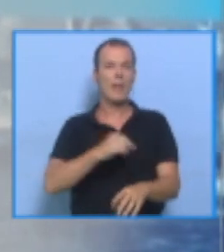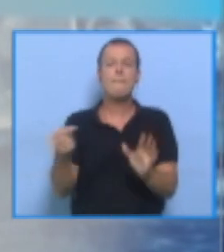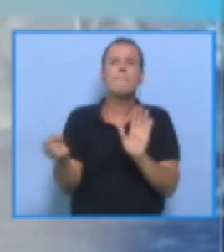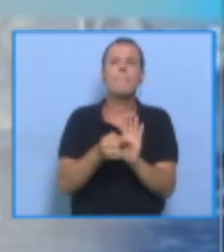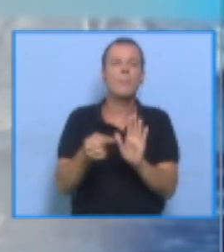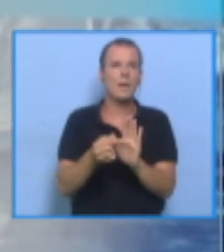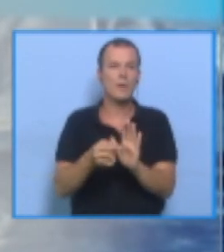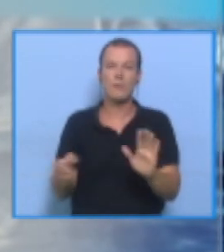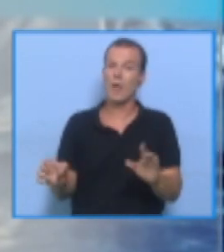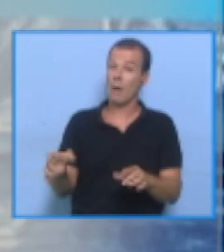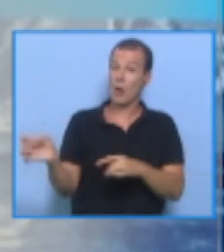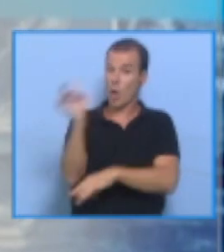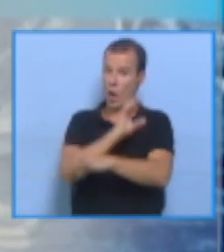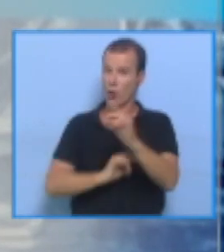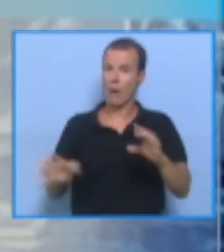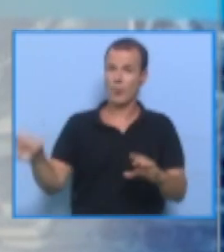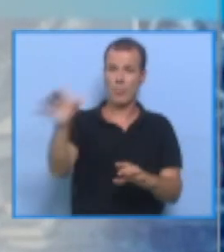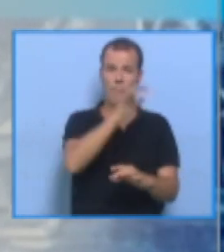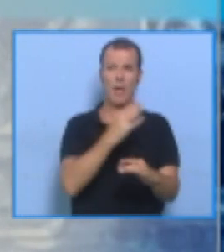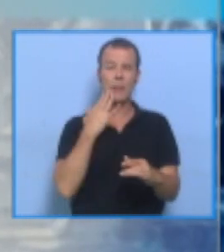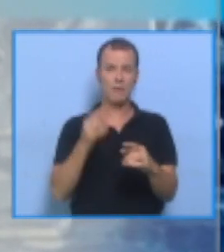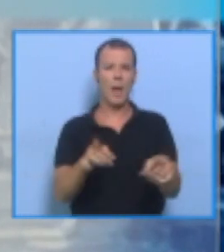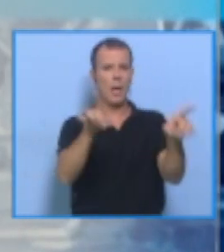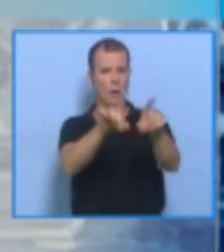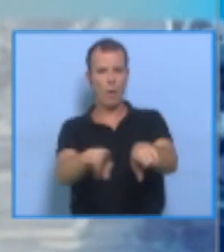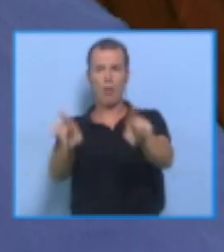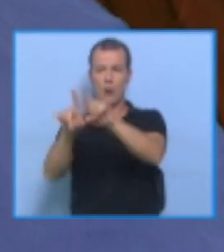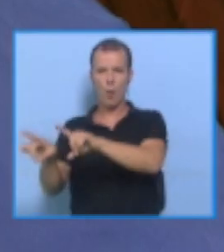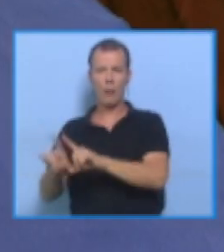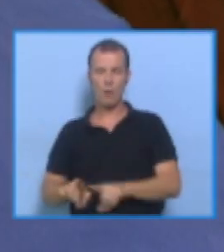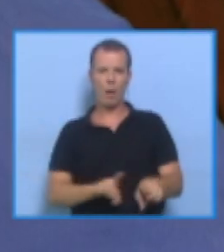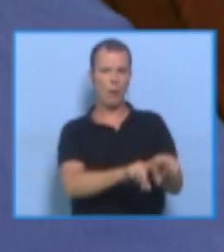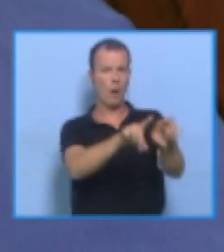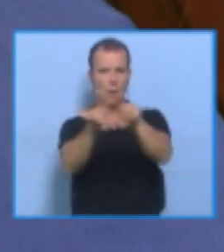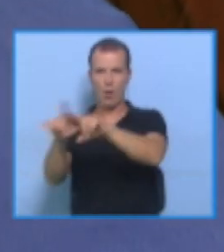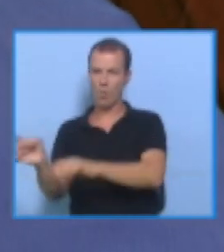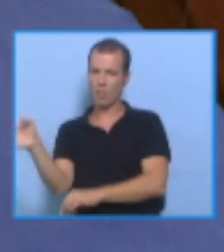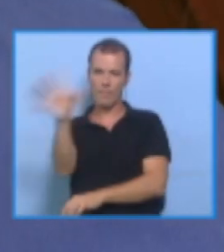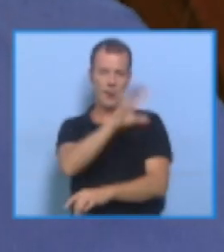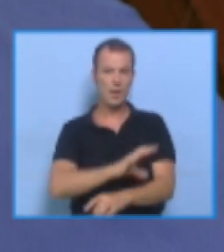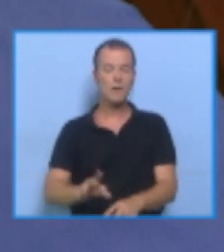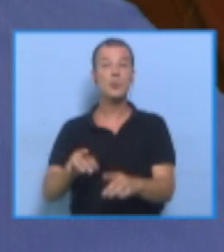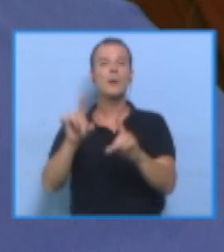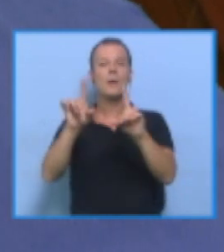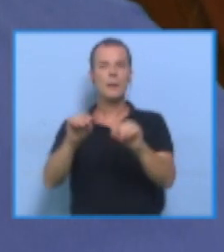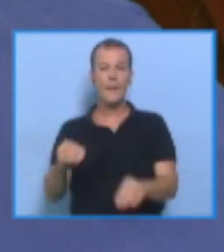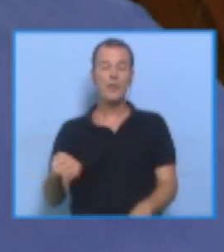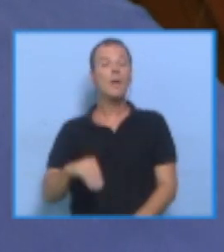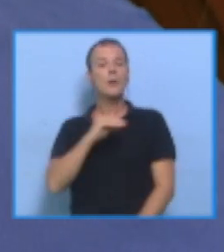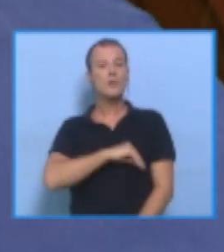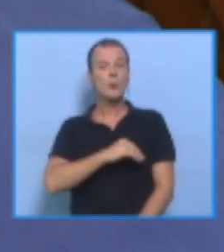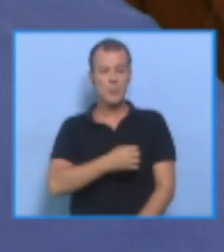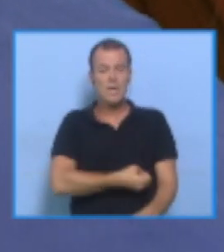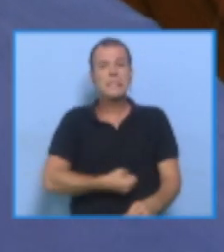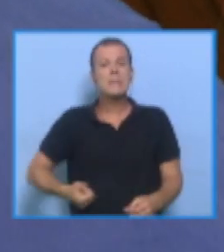decente em toda a Europa, portanto, uniformizar isto vai ser uma das suas batalhas, e um subsídio de desemprego